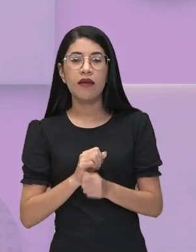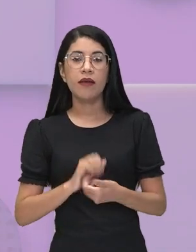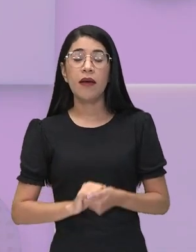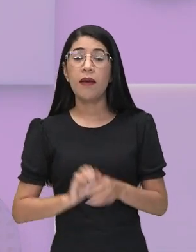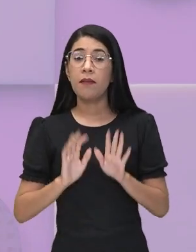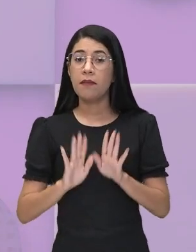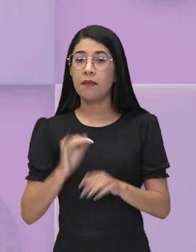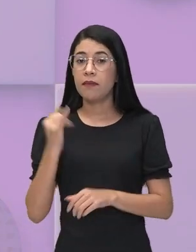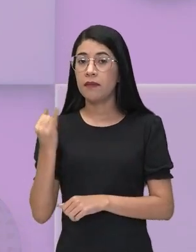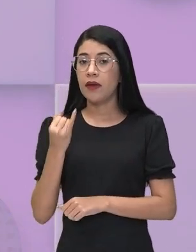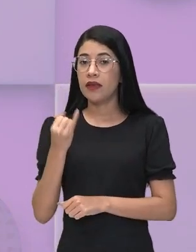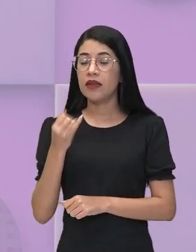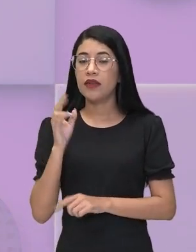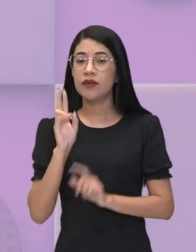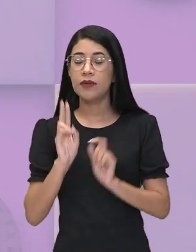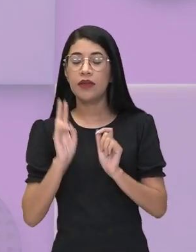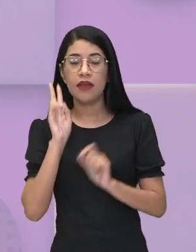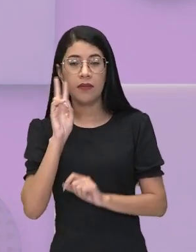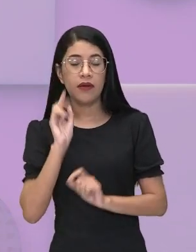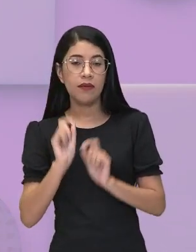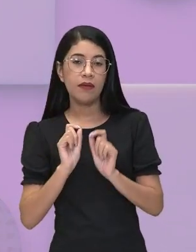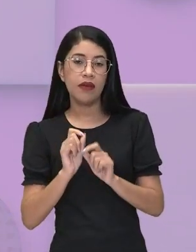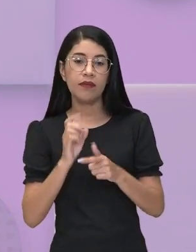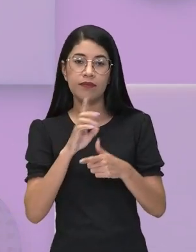importante lembrar que a fatoração, ela